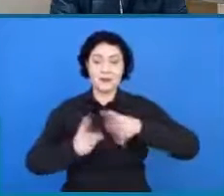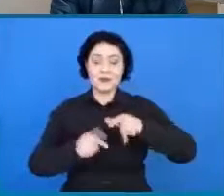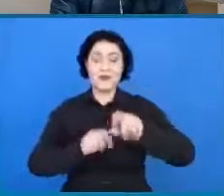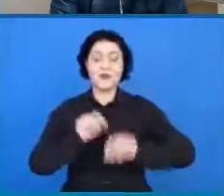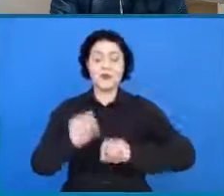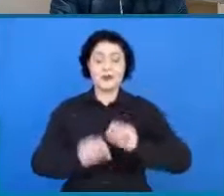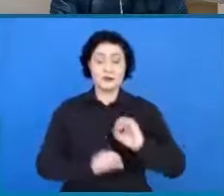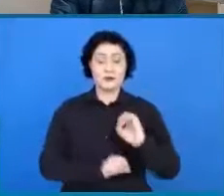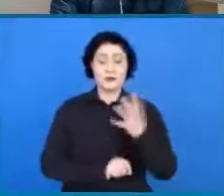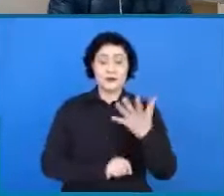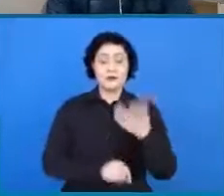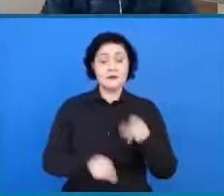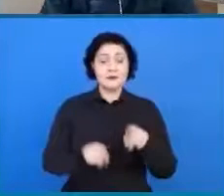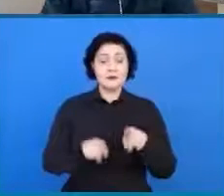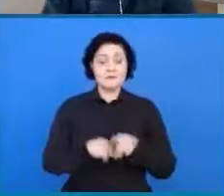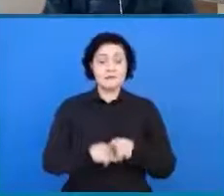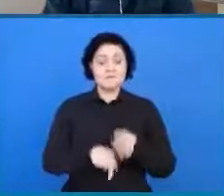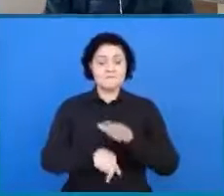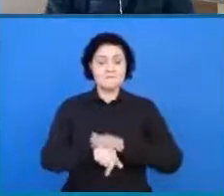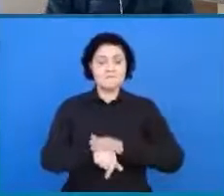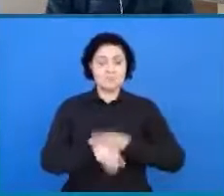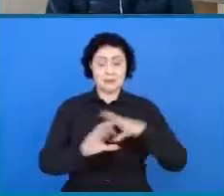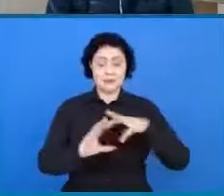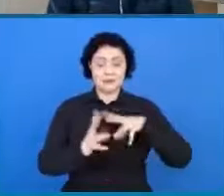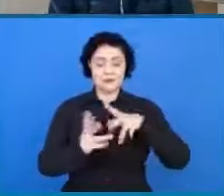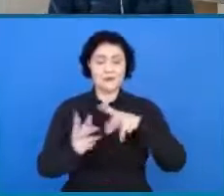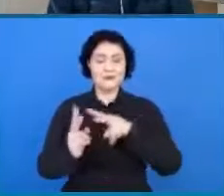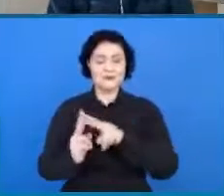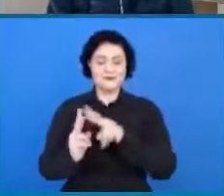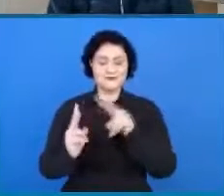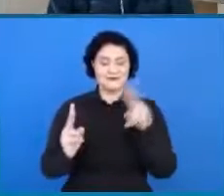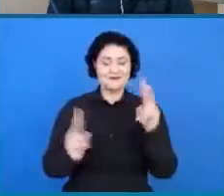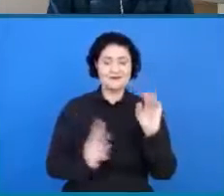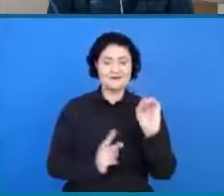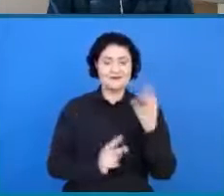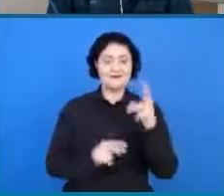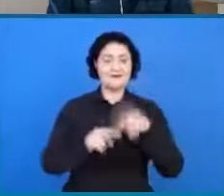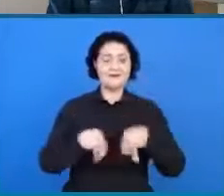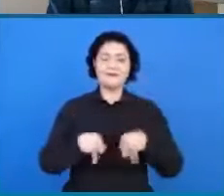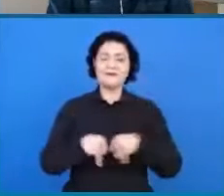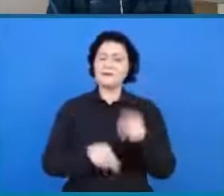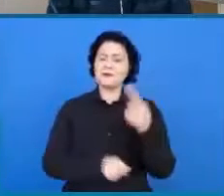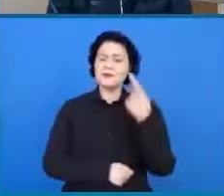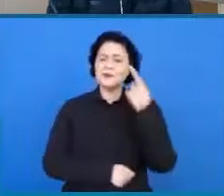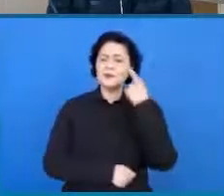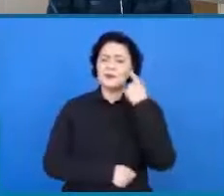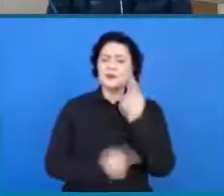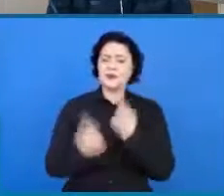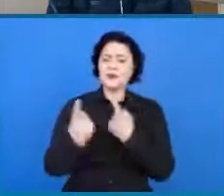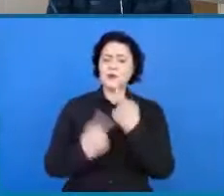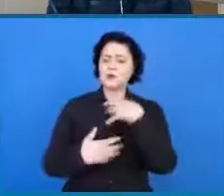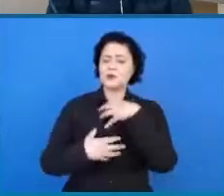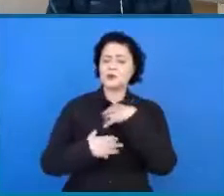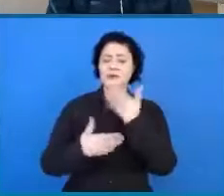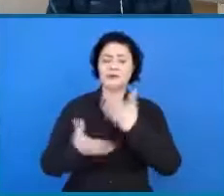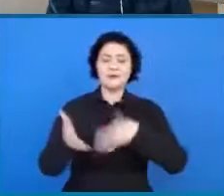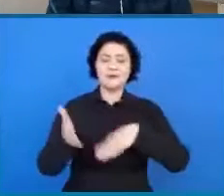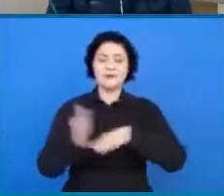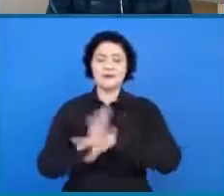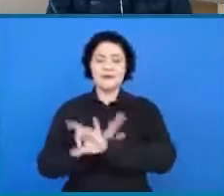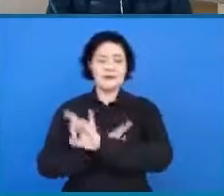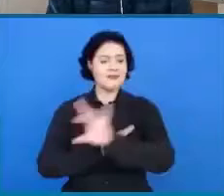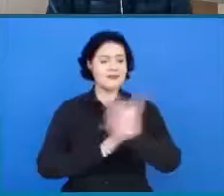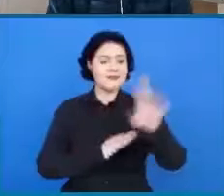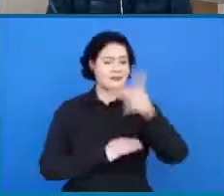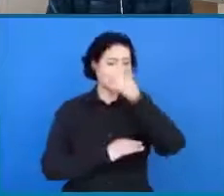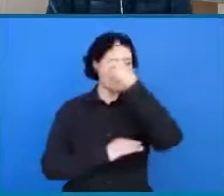passamos a colaborar a contar mais com esse mundo online então Nós pensamos o que forma nós poderíamos chegar o coração das pessoas